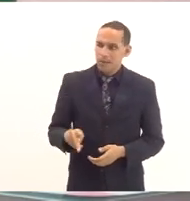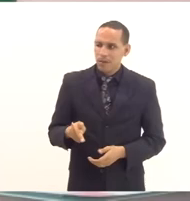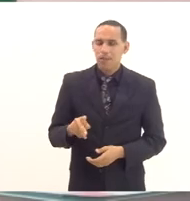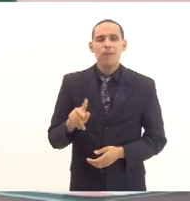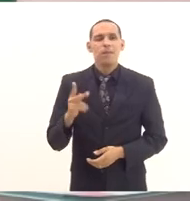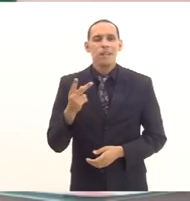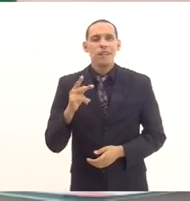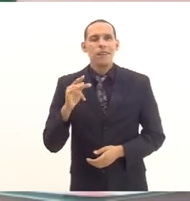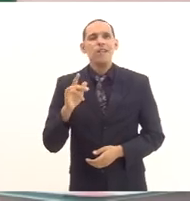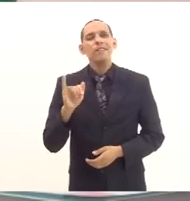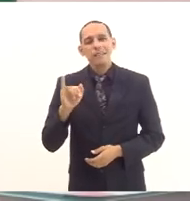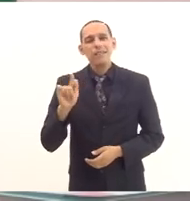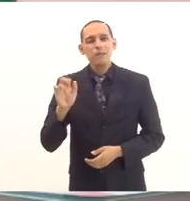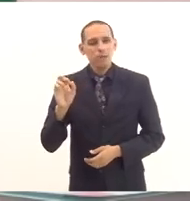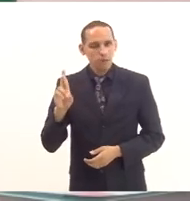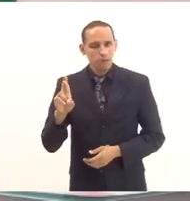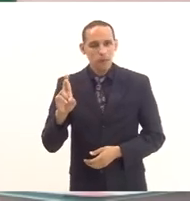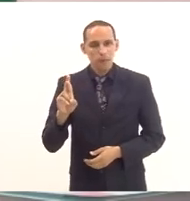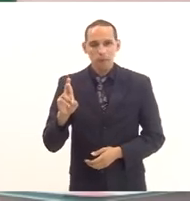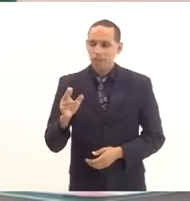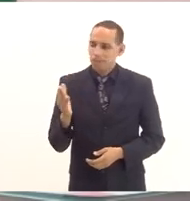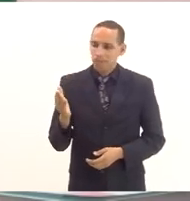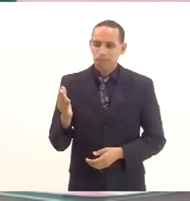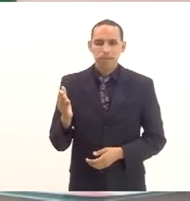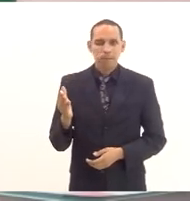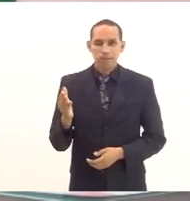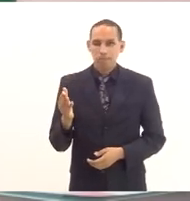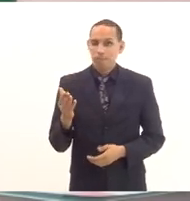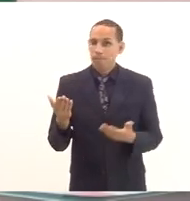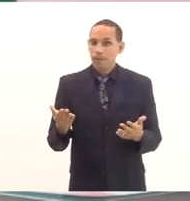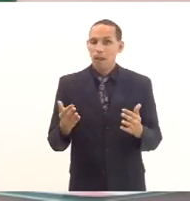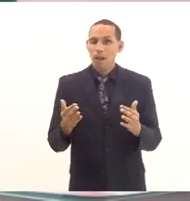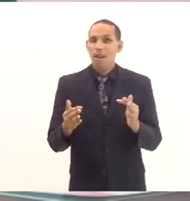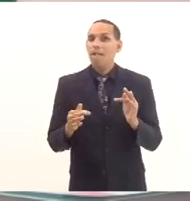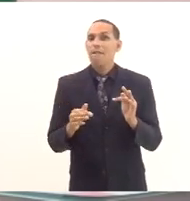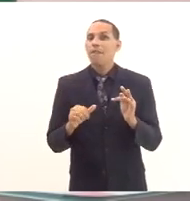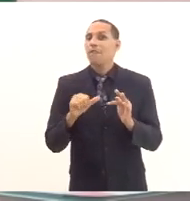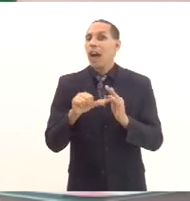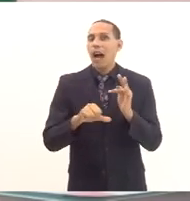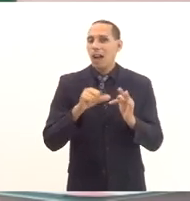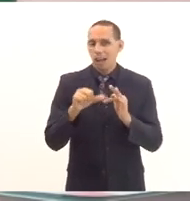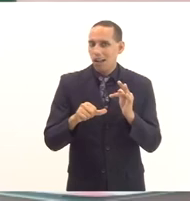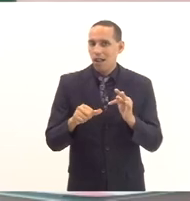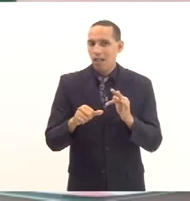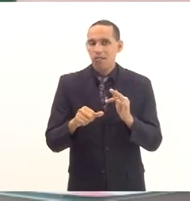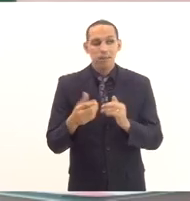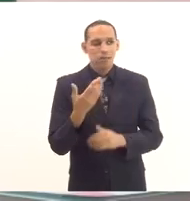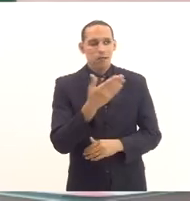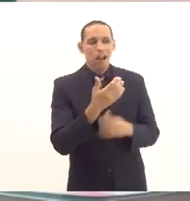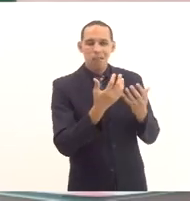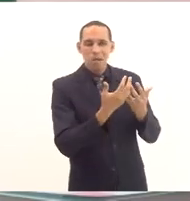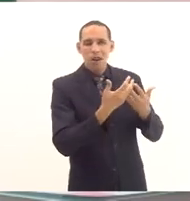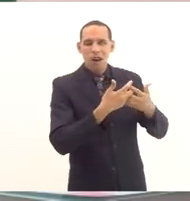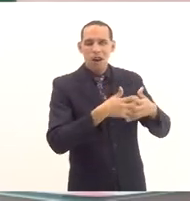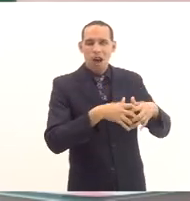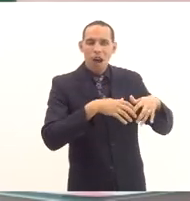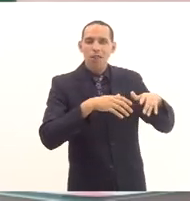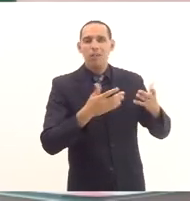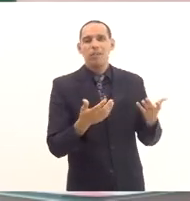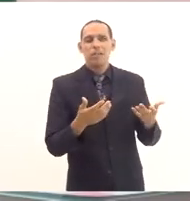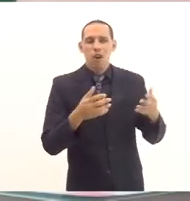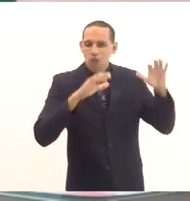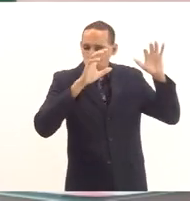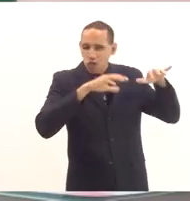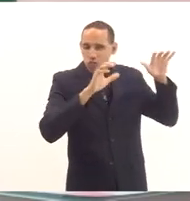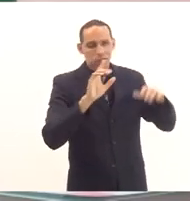empurramos mostra que o fenômeno que acometeu a cidade de Petrópolis dela eu tô me